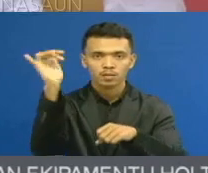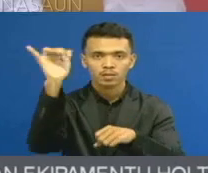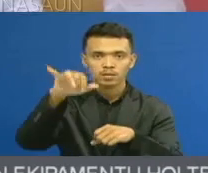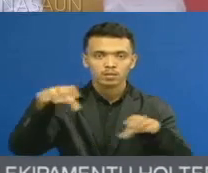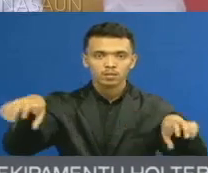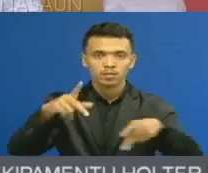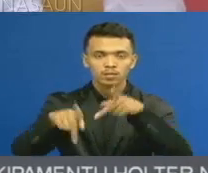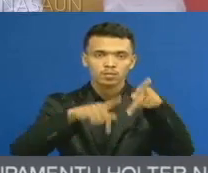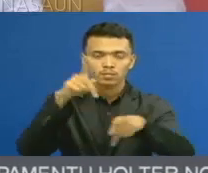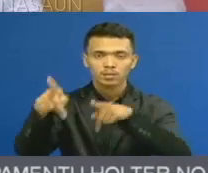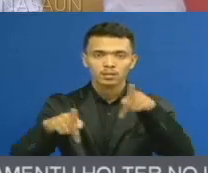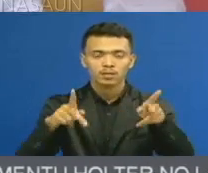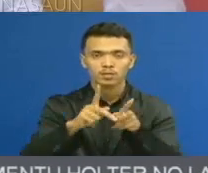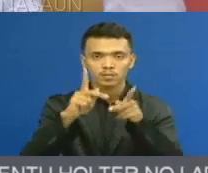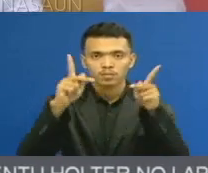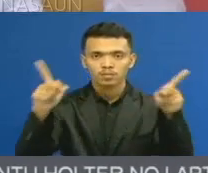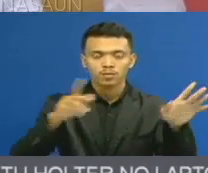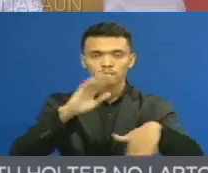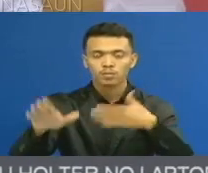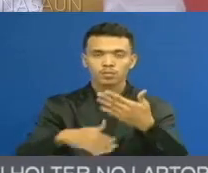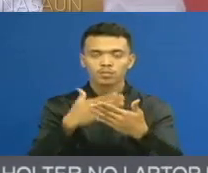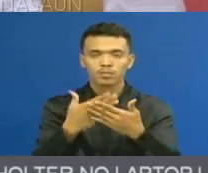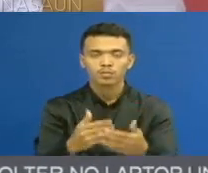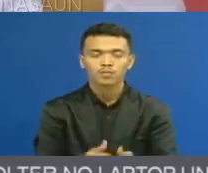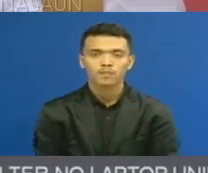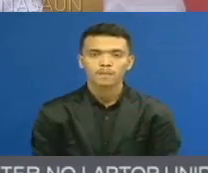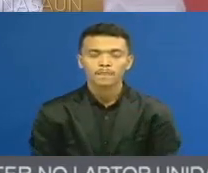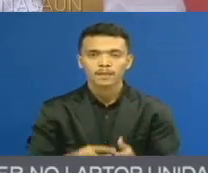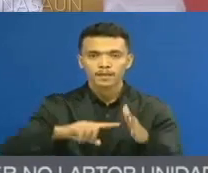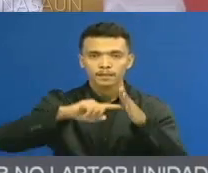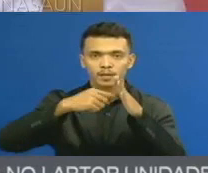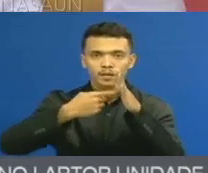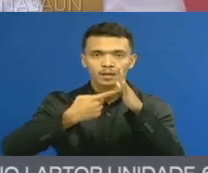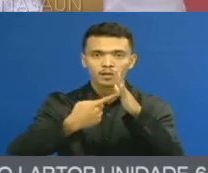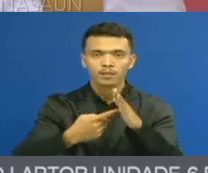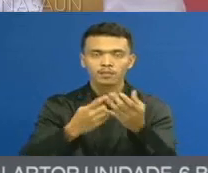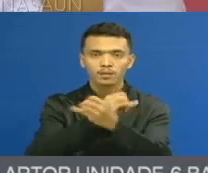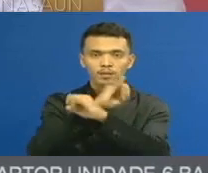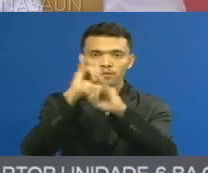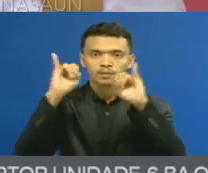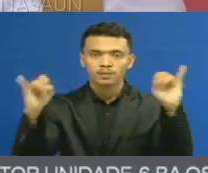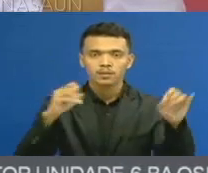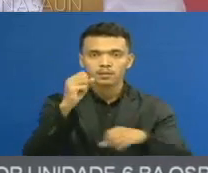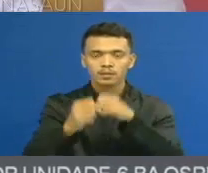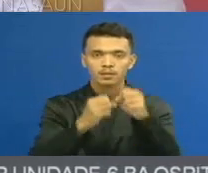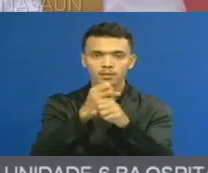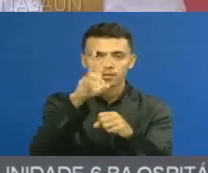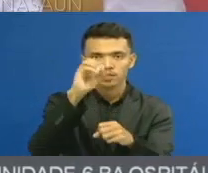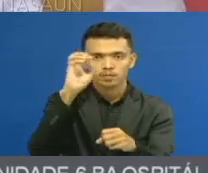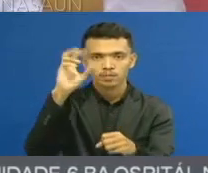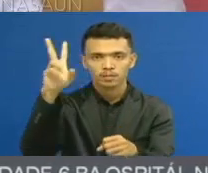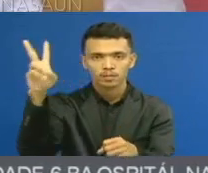Laclo em geral, para o público todo. Nós vemos que durante né, a rua e a restauração da independência 20 de maio de 2002, toma